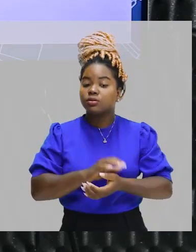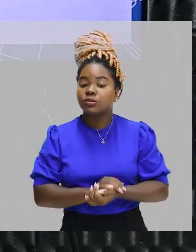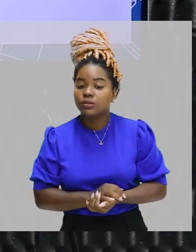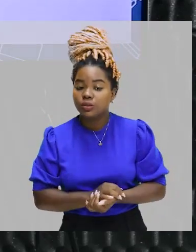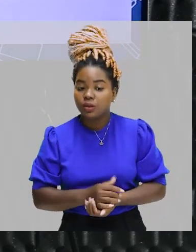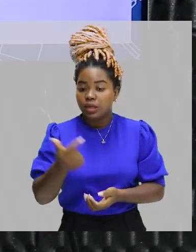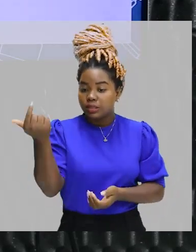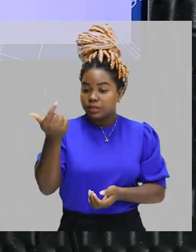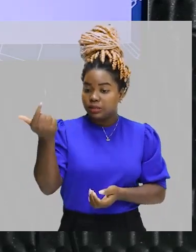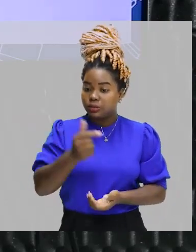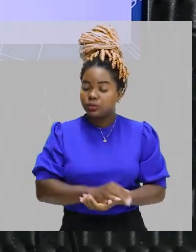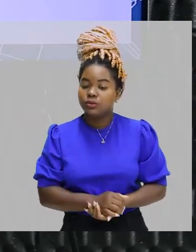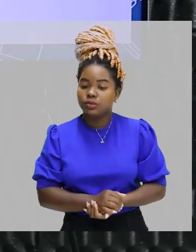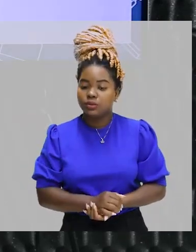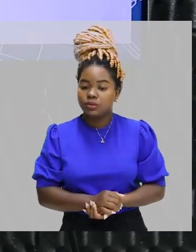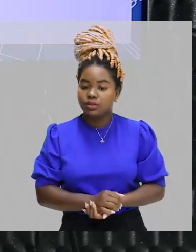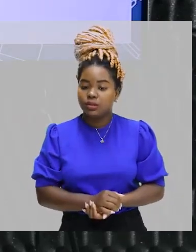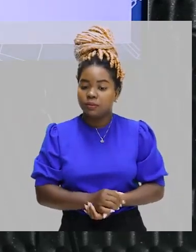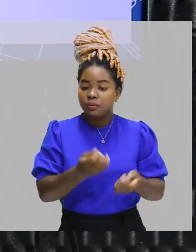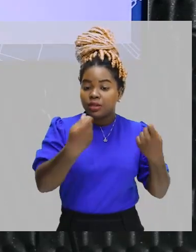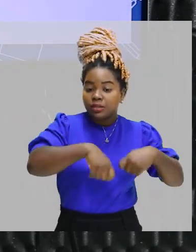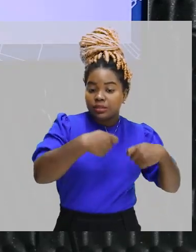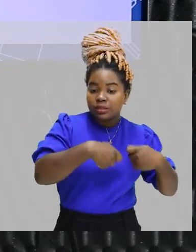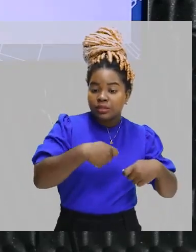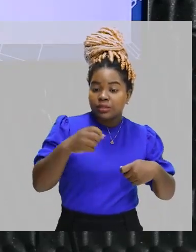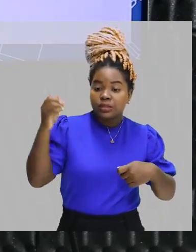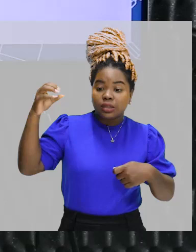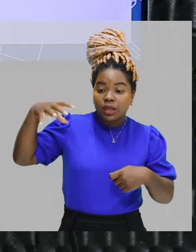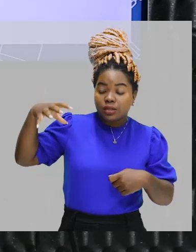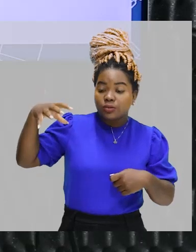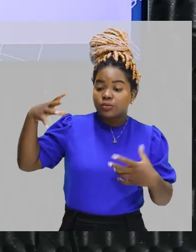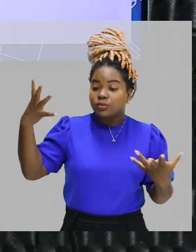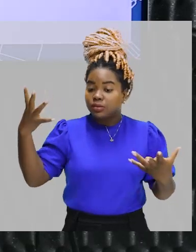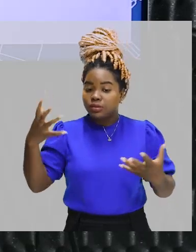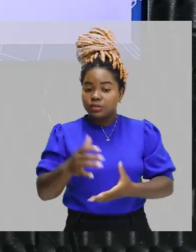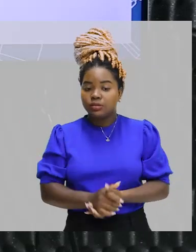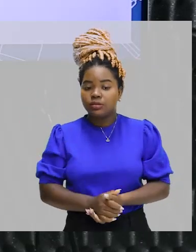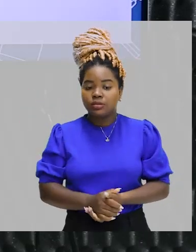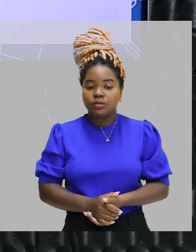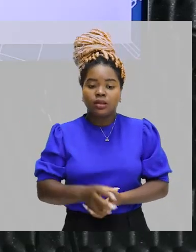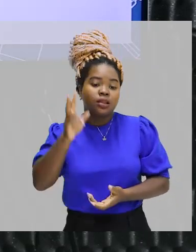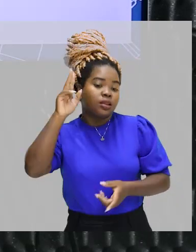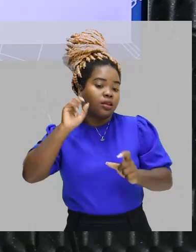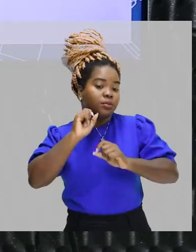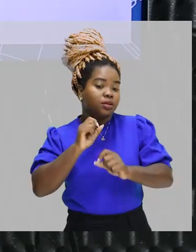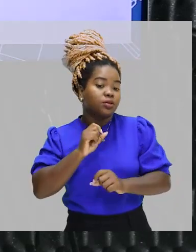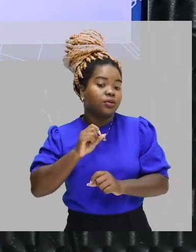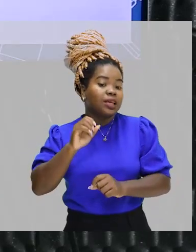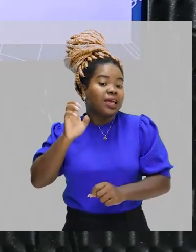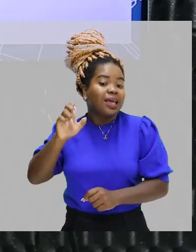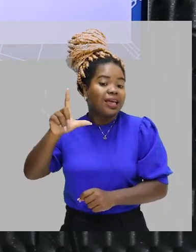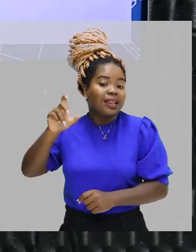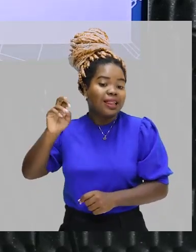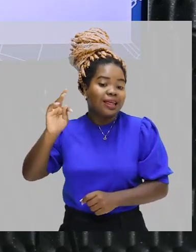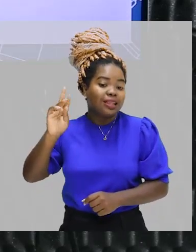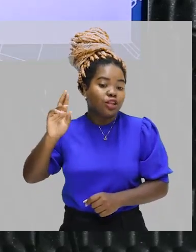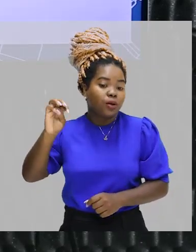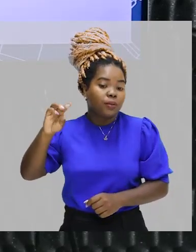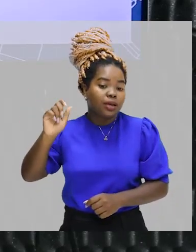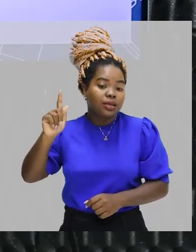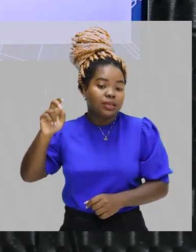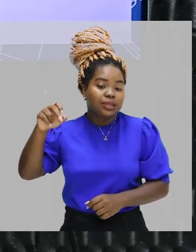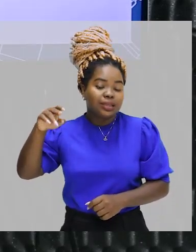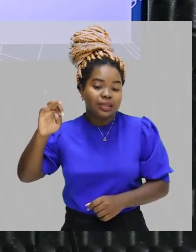Só a gente lembrar o seguinte: o espectro eletromagnético, quanto maior a frequência, maior é